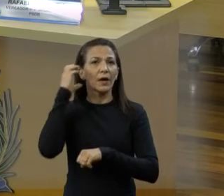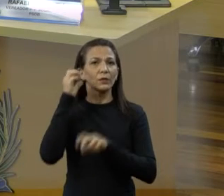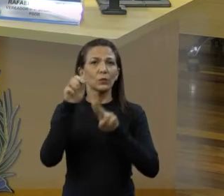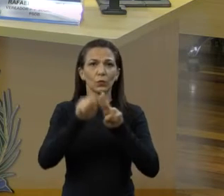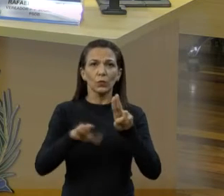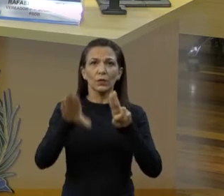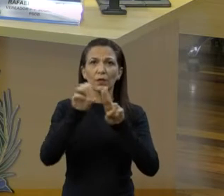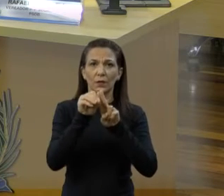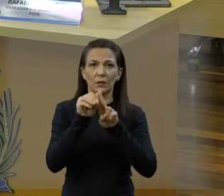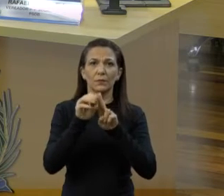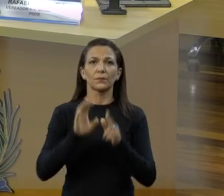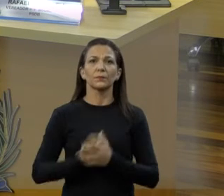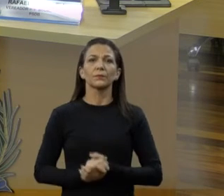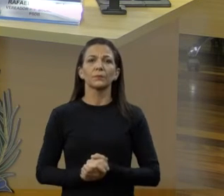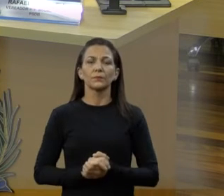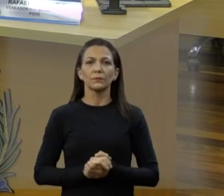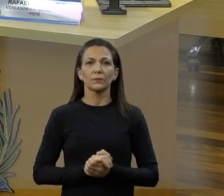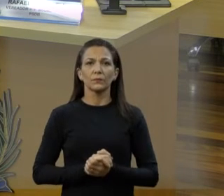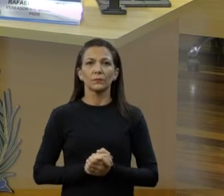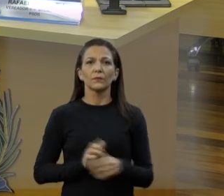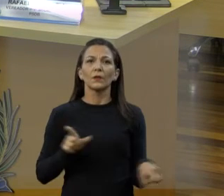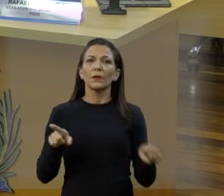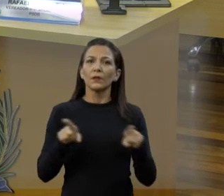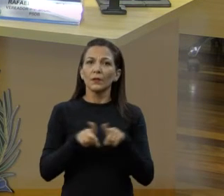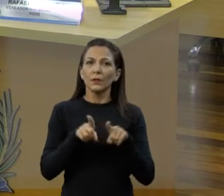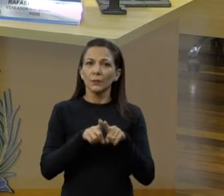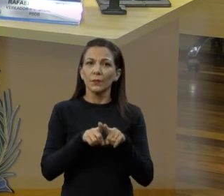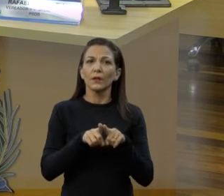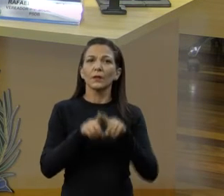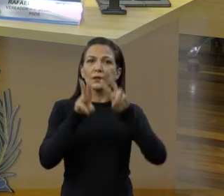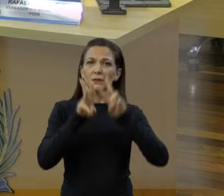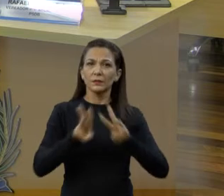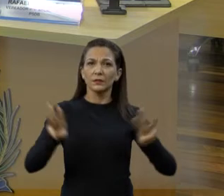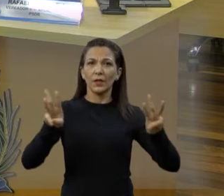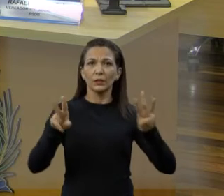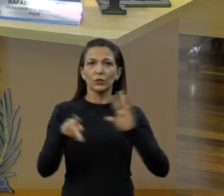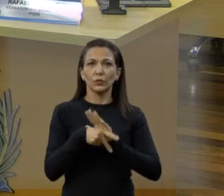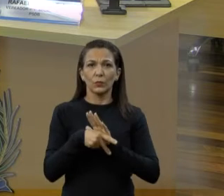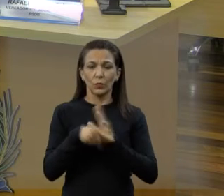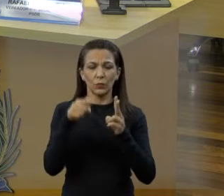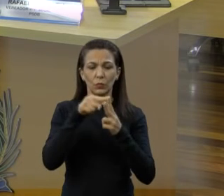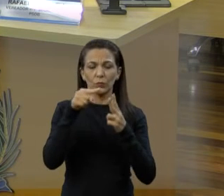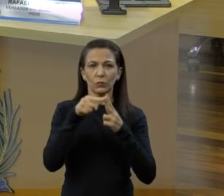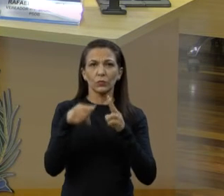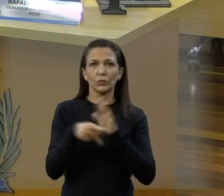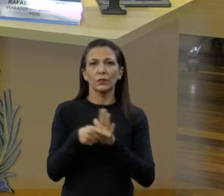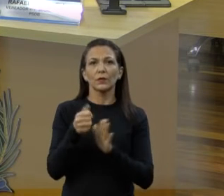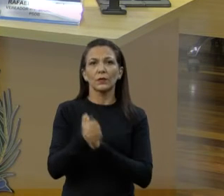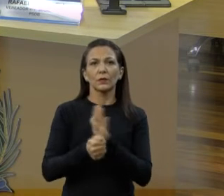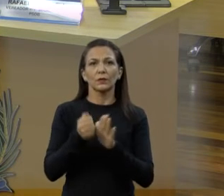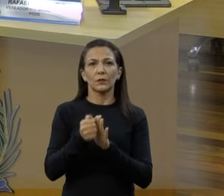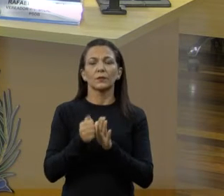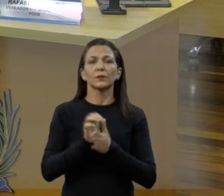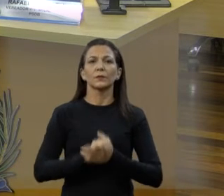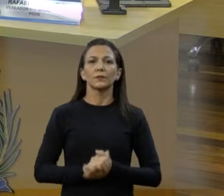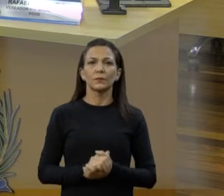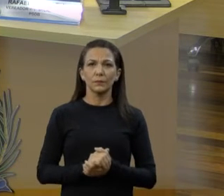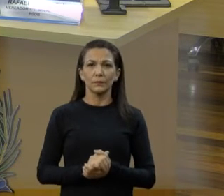rádio Uniara FM também pelo Araraquara News e pelo portal